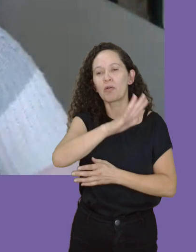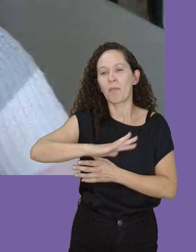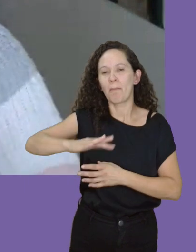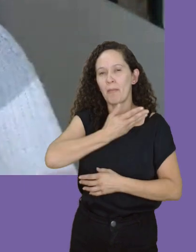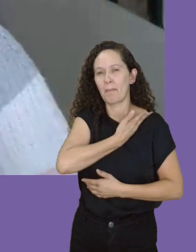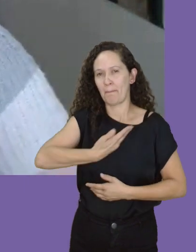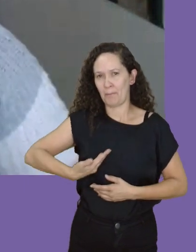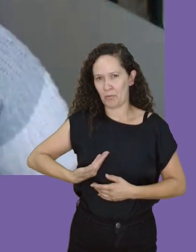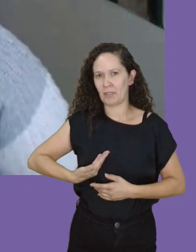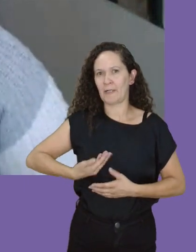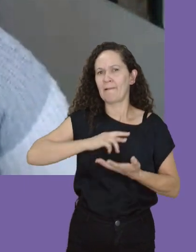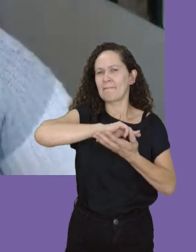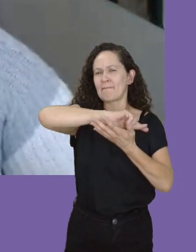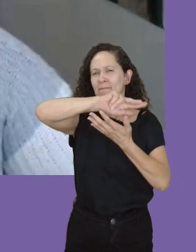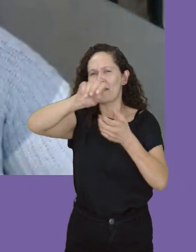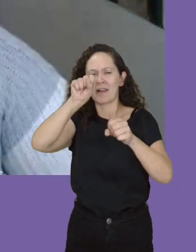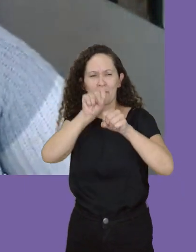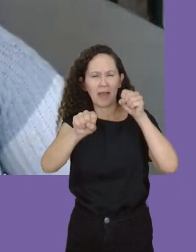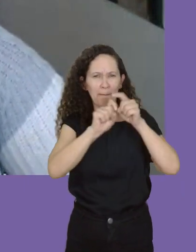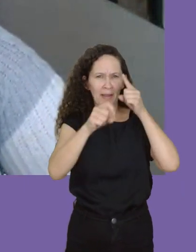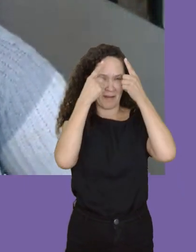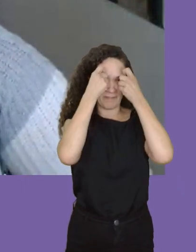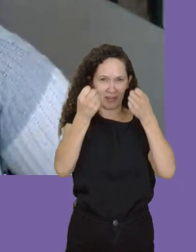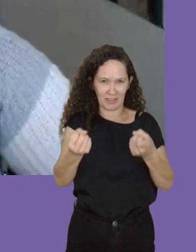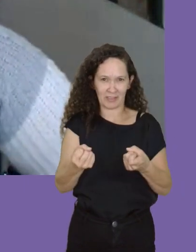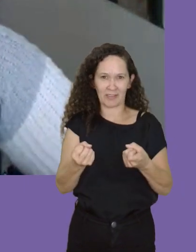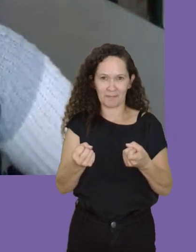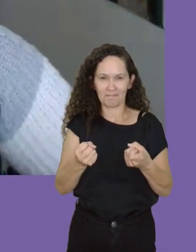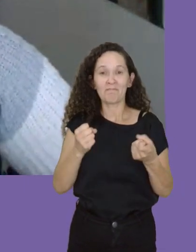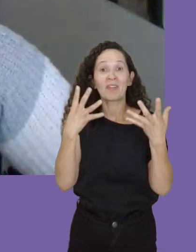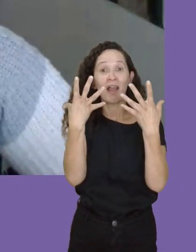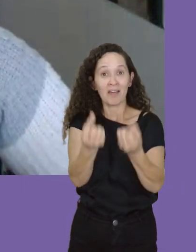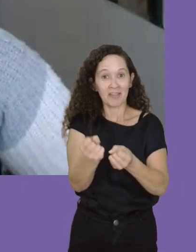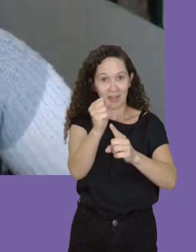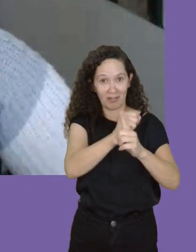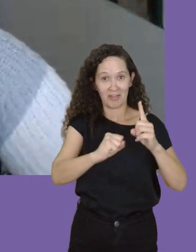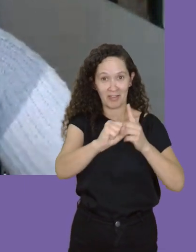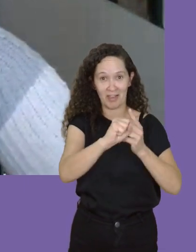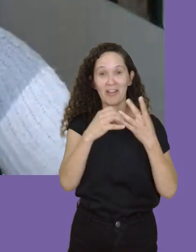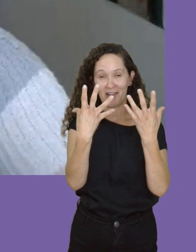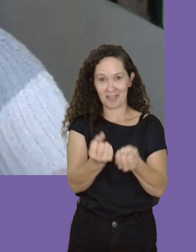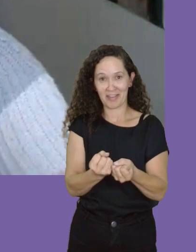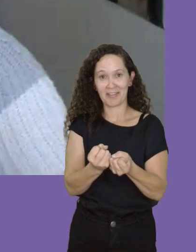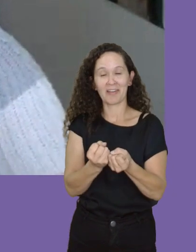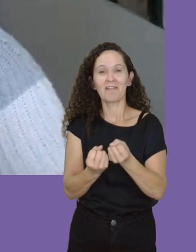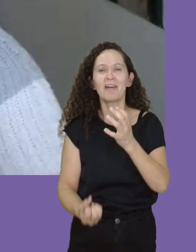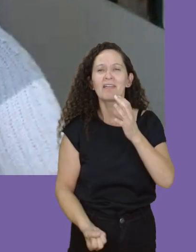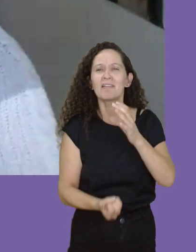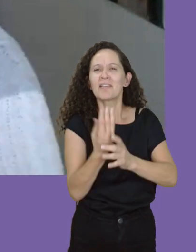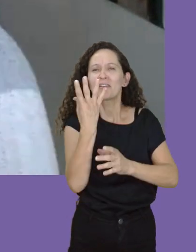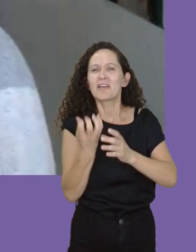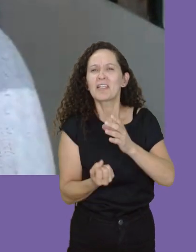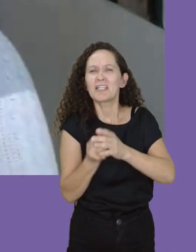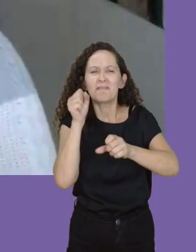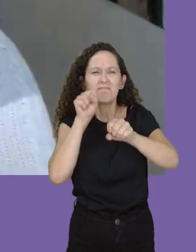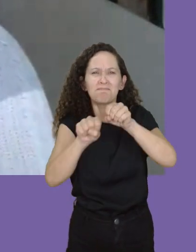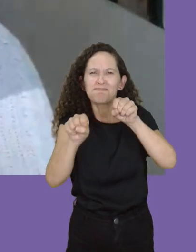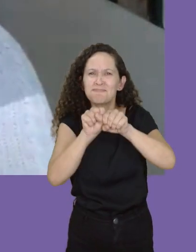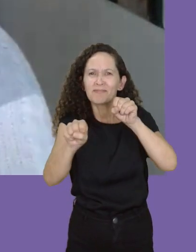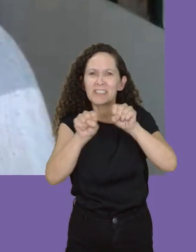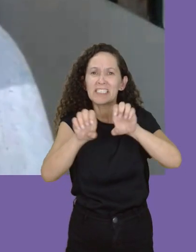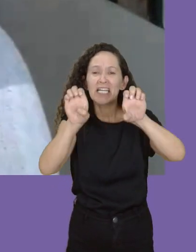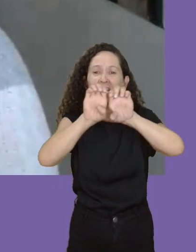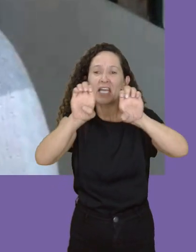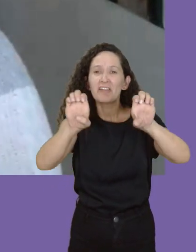onde uma série de violências elas vão sendo permitidas, ela vai estruturando uma permissividade a uma